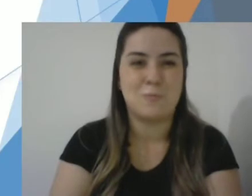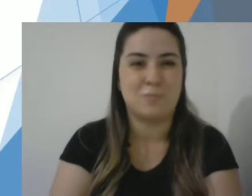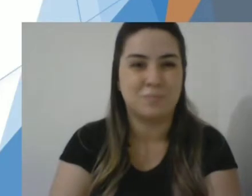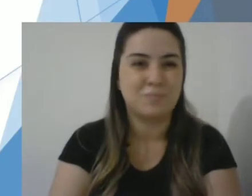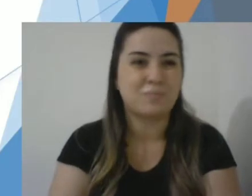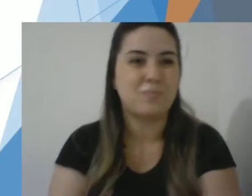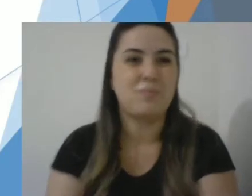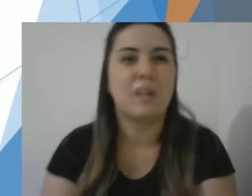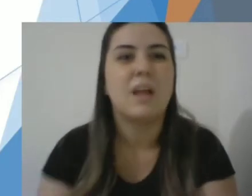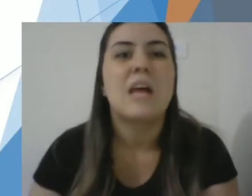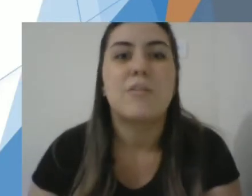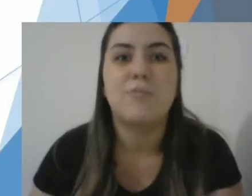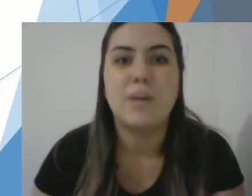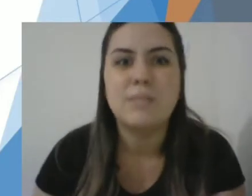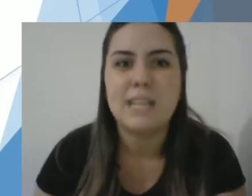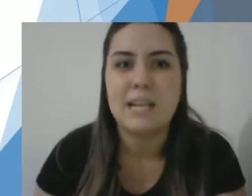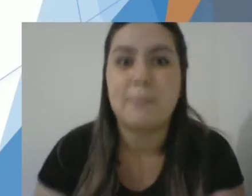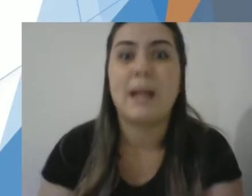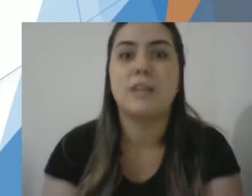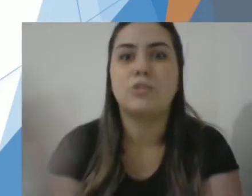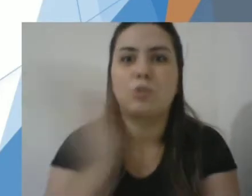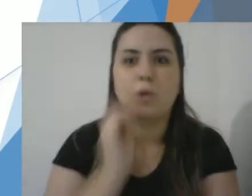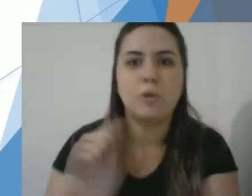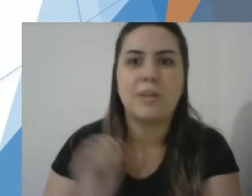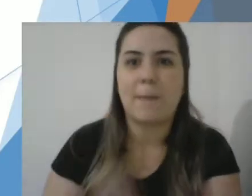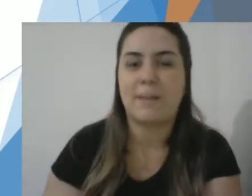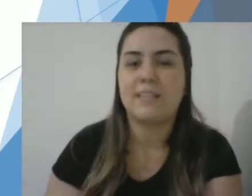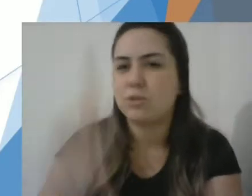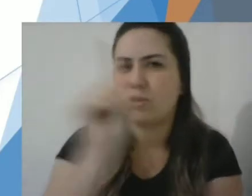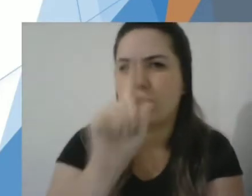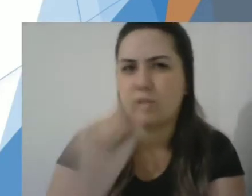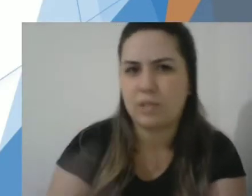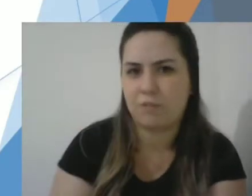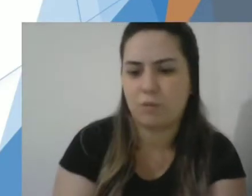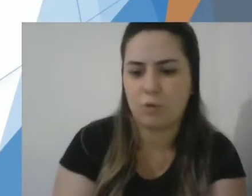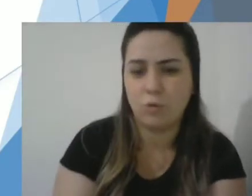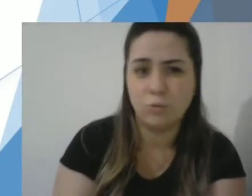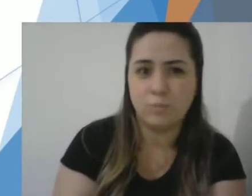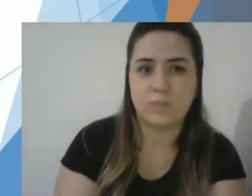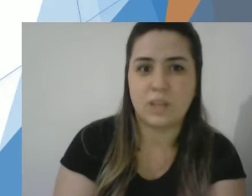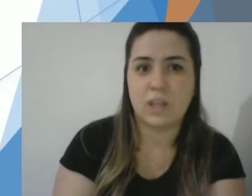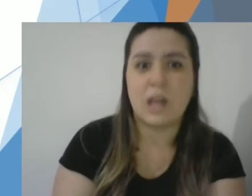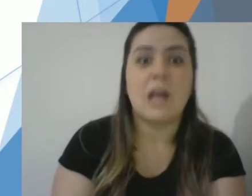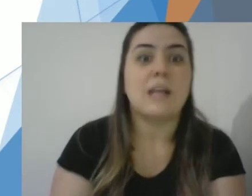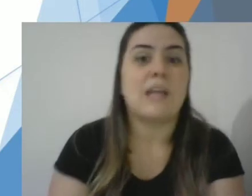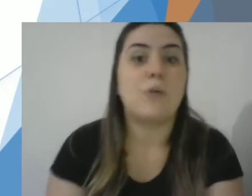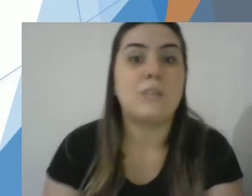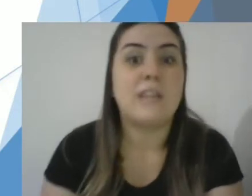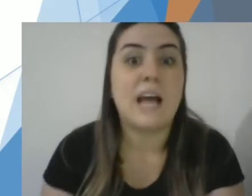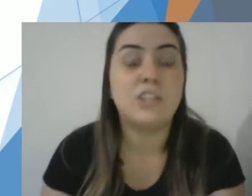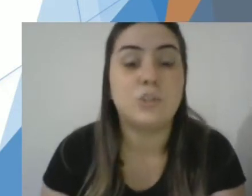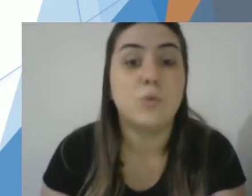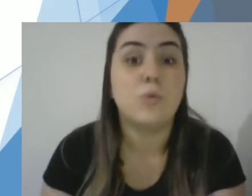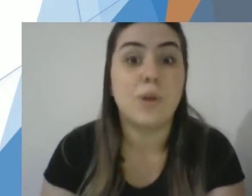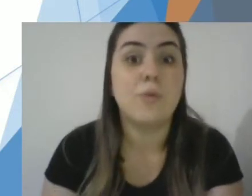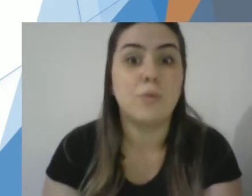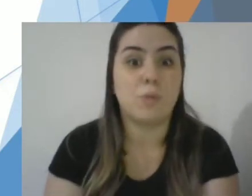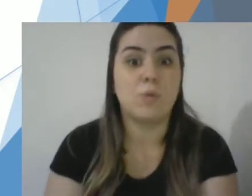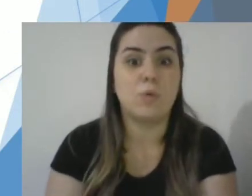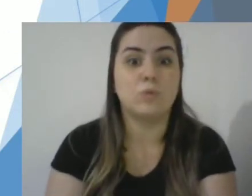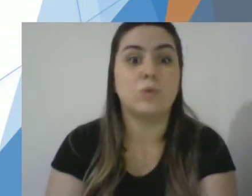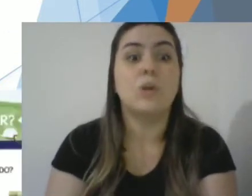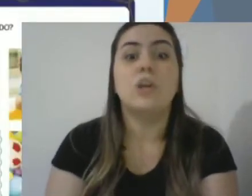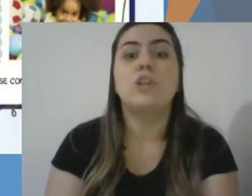1! Vamos relembrar tudo o que aprendemos no nosso livro 1? Na unidade 1, Eu e o